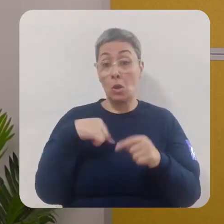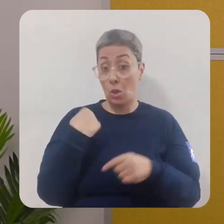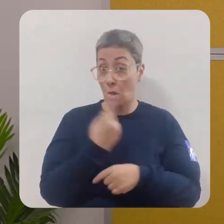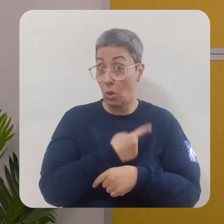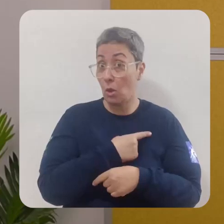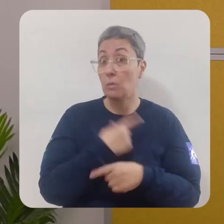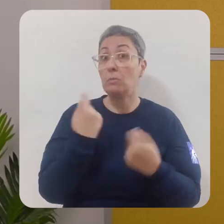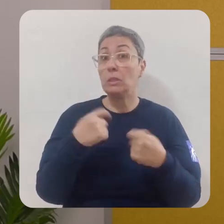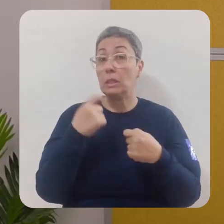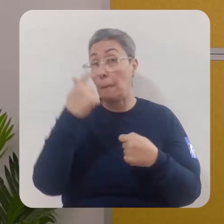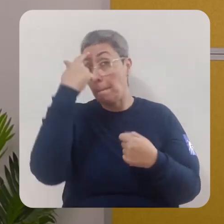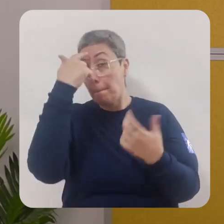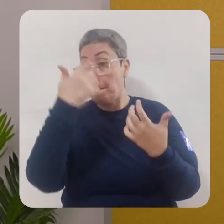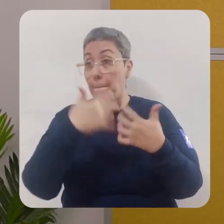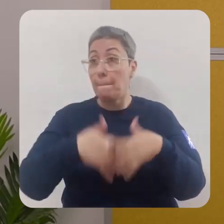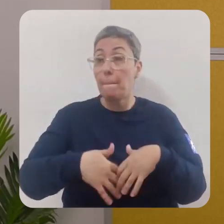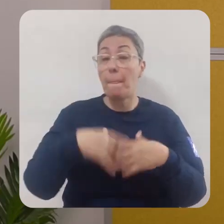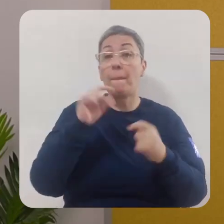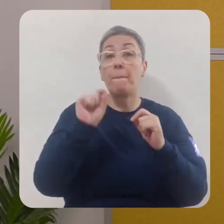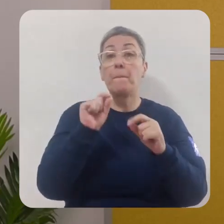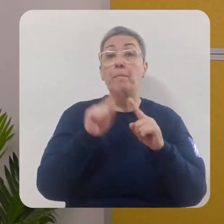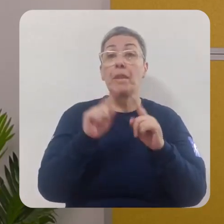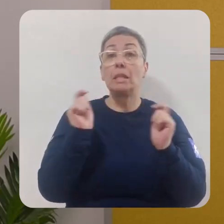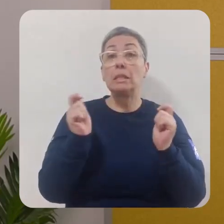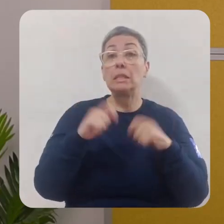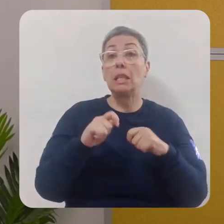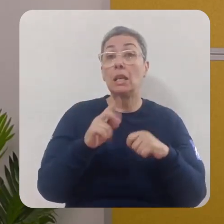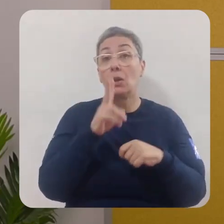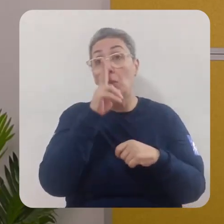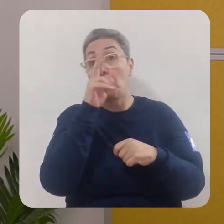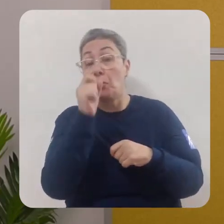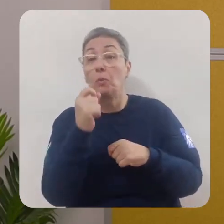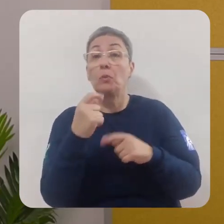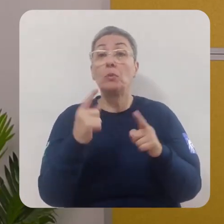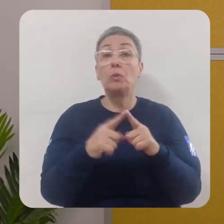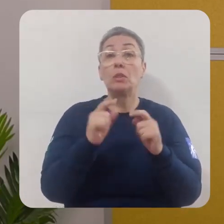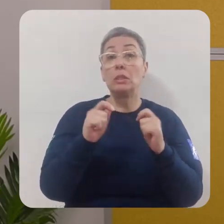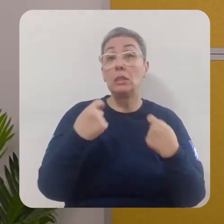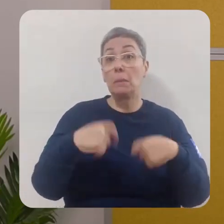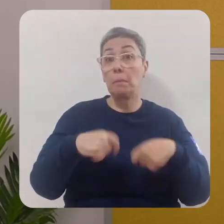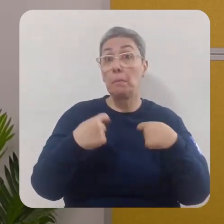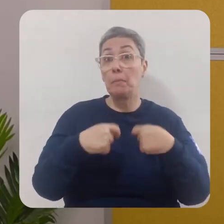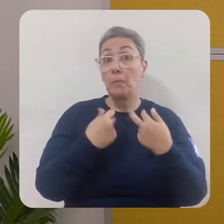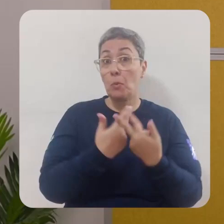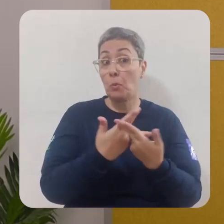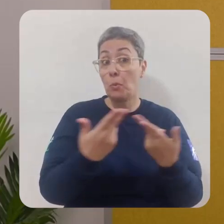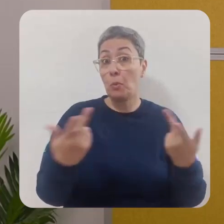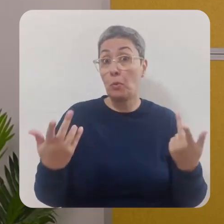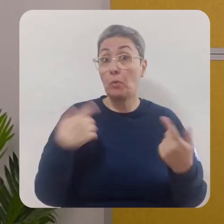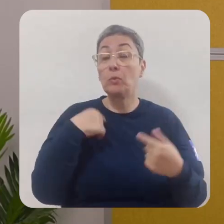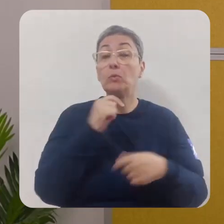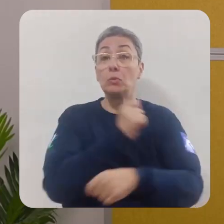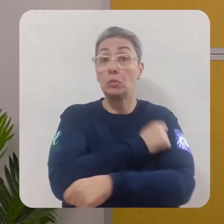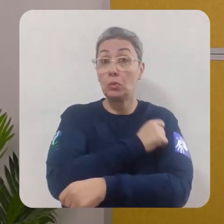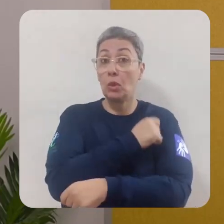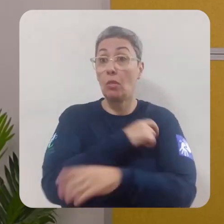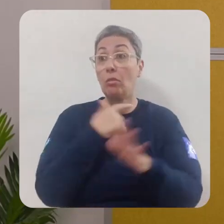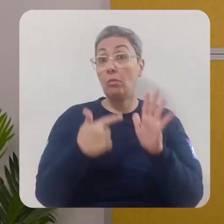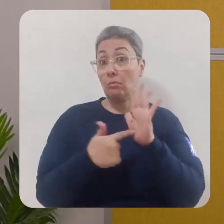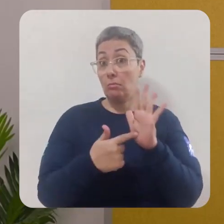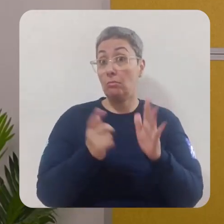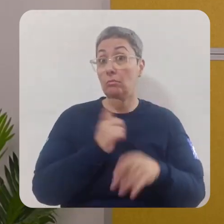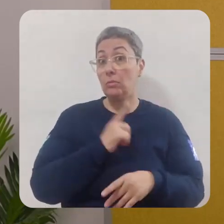É nós que temos que pensar nas potencialidades e necessidades que os nossos educandos